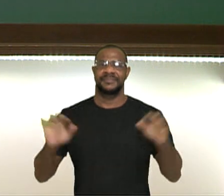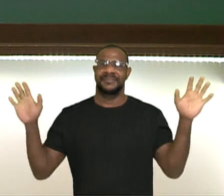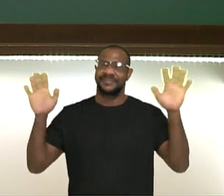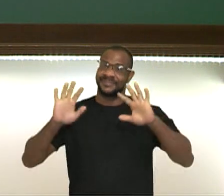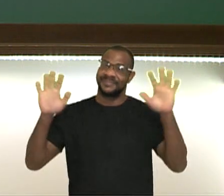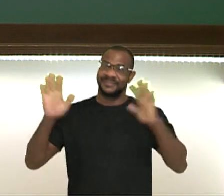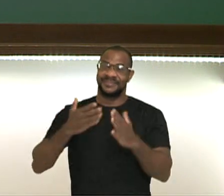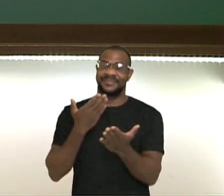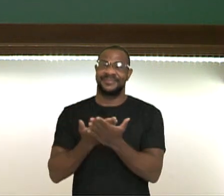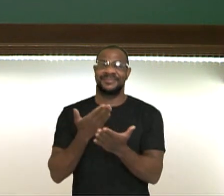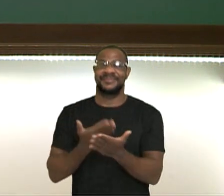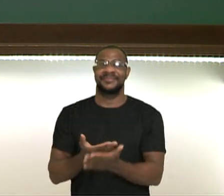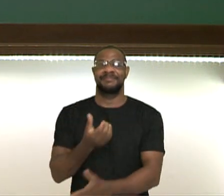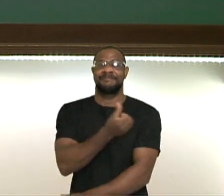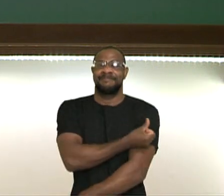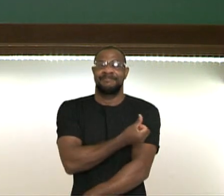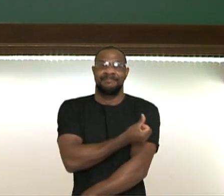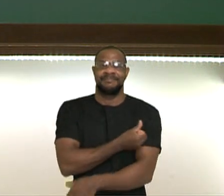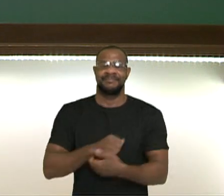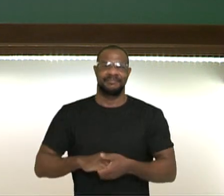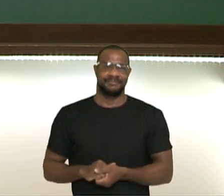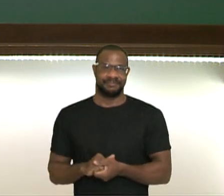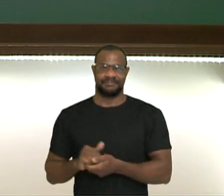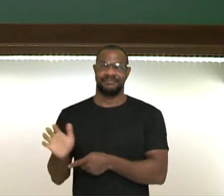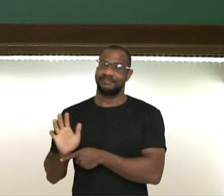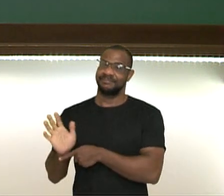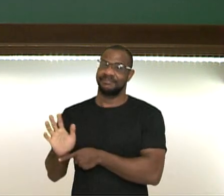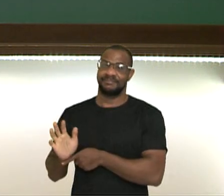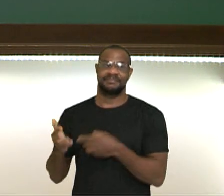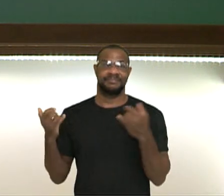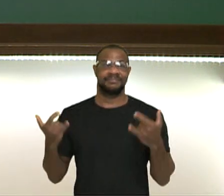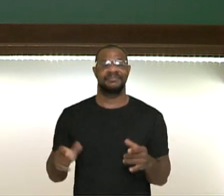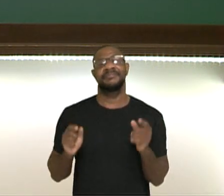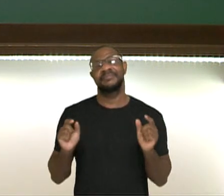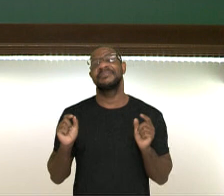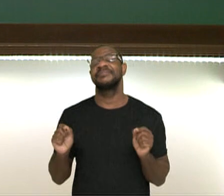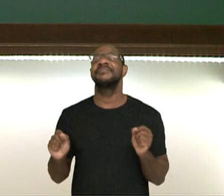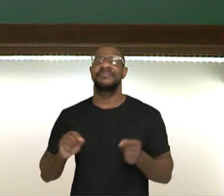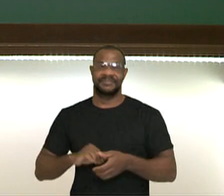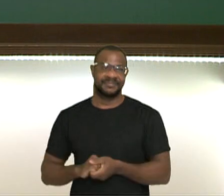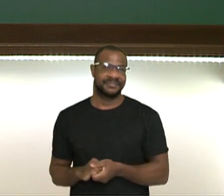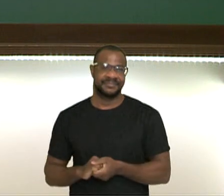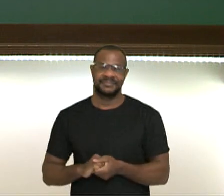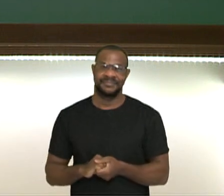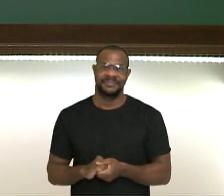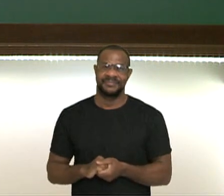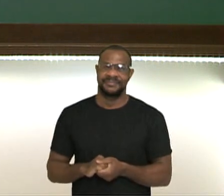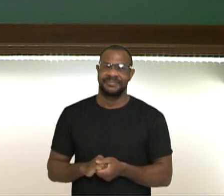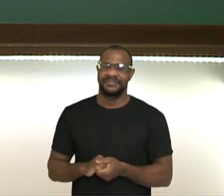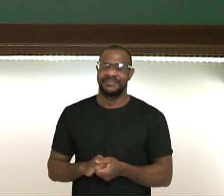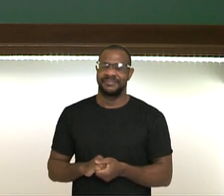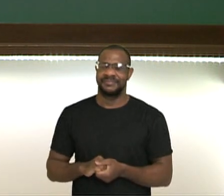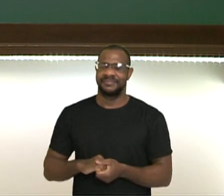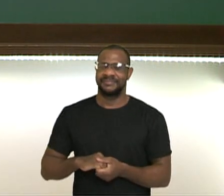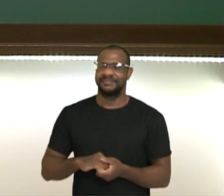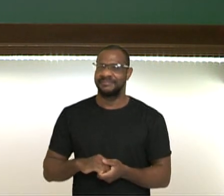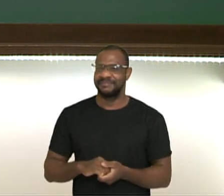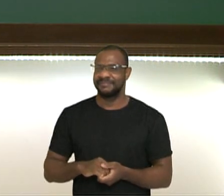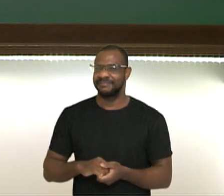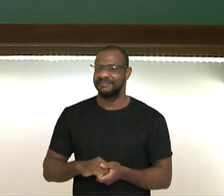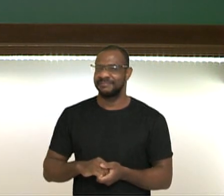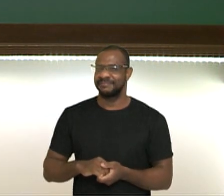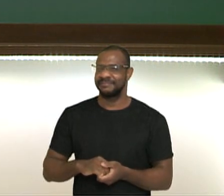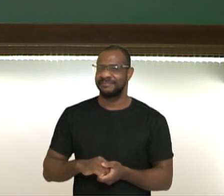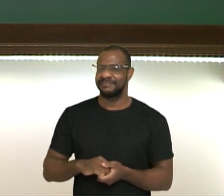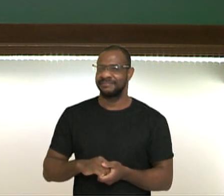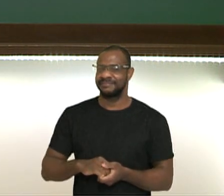Olá, estudantes do sexto ano! Nesse vídeo nós vamos falar sobre arte e história, o circo no Brasil.